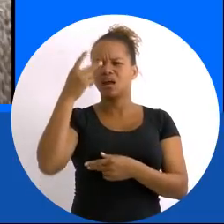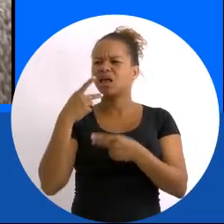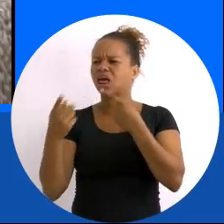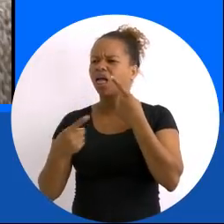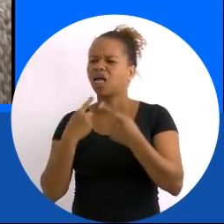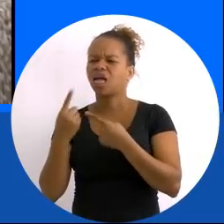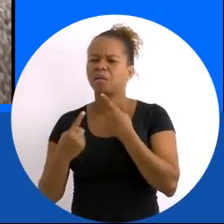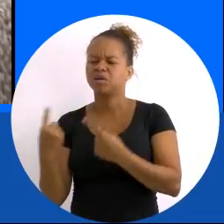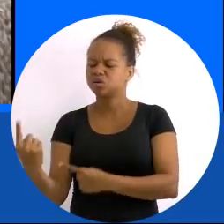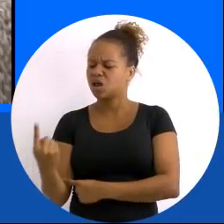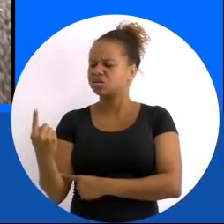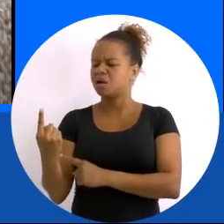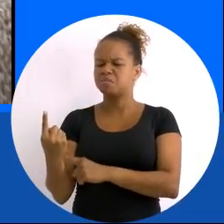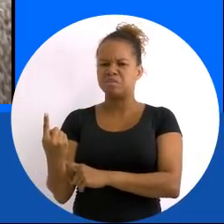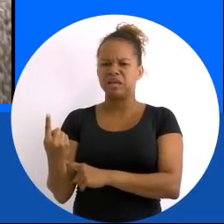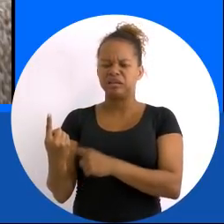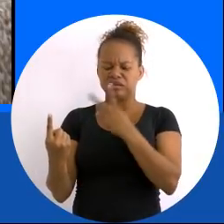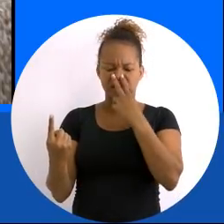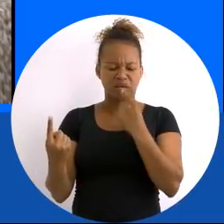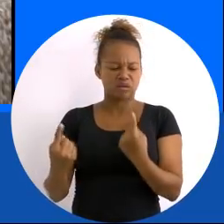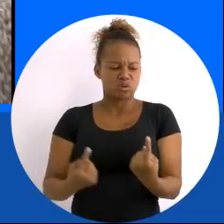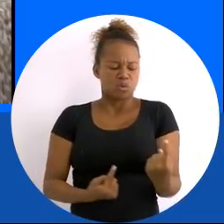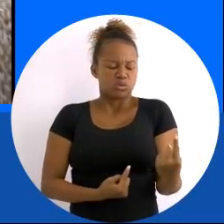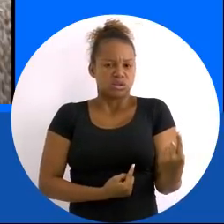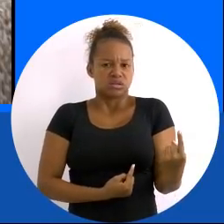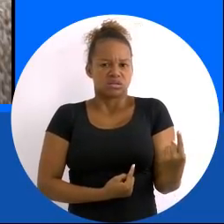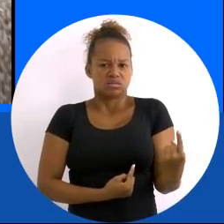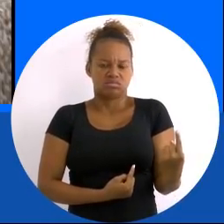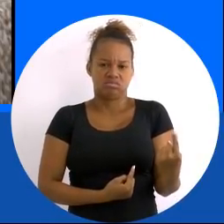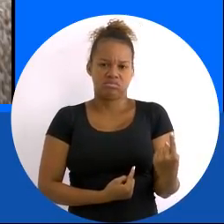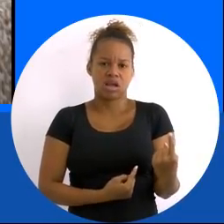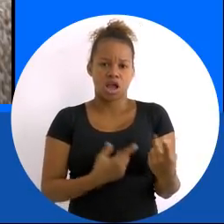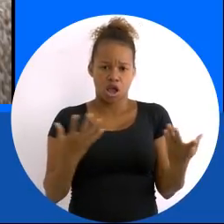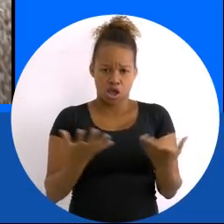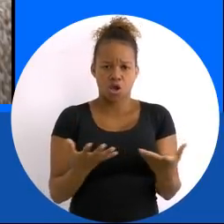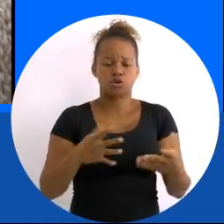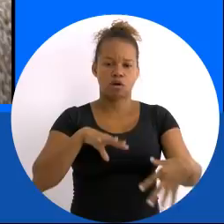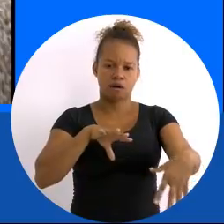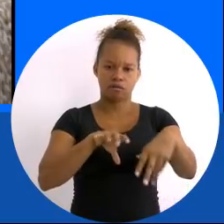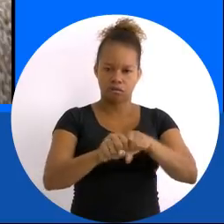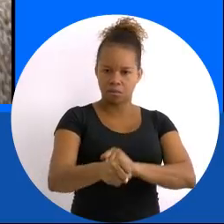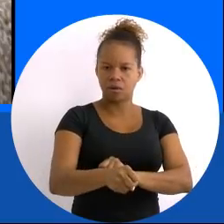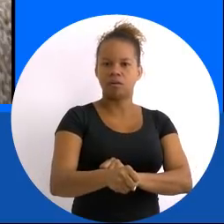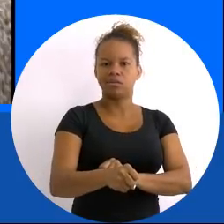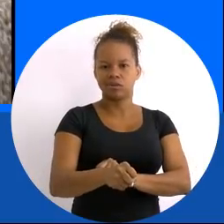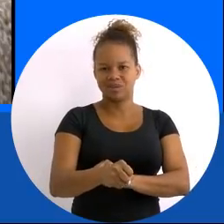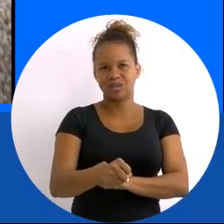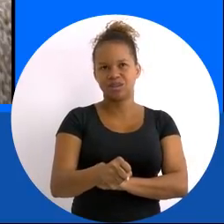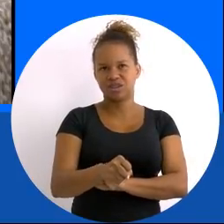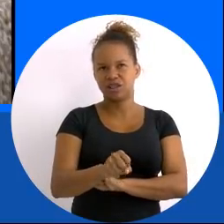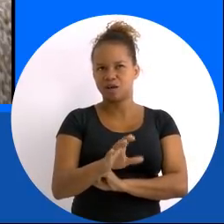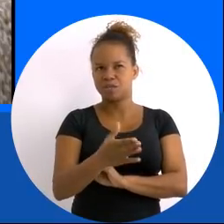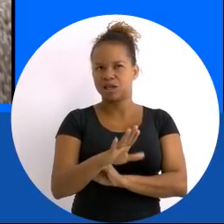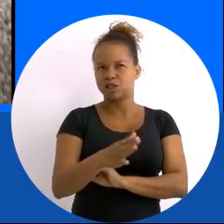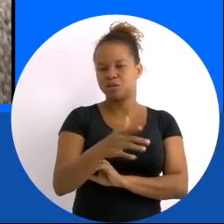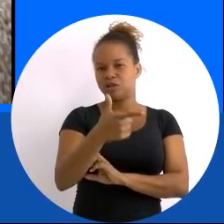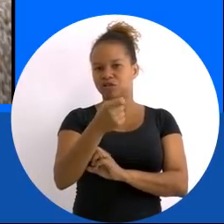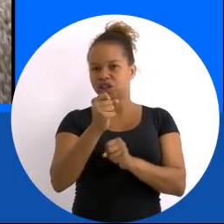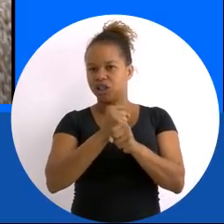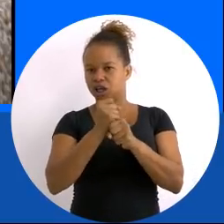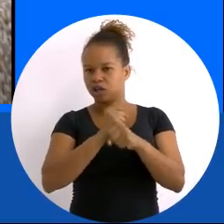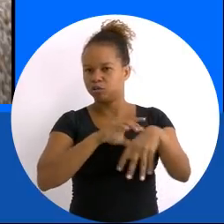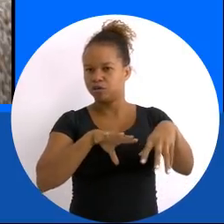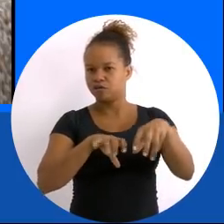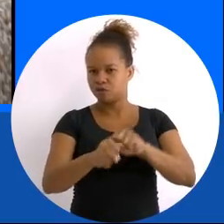muito de isolamento, de solidão, muito mais, né? Eu já estou formada há um pouco mais de 20 anos, eu